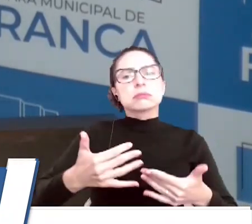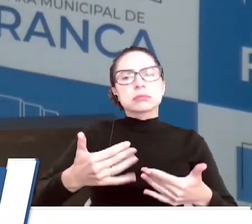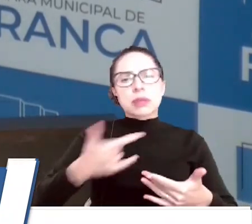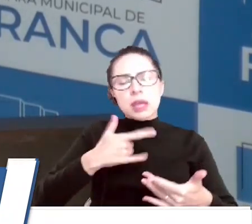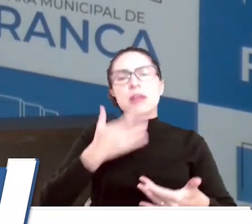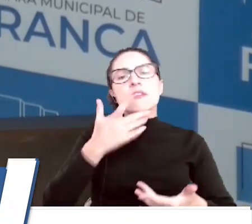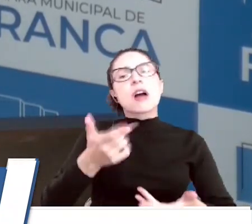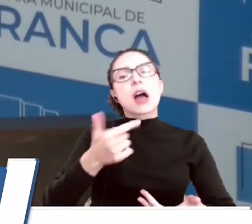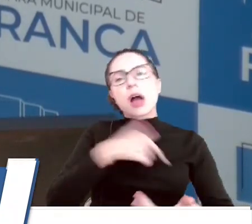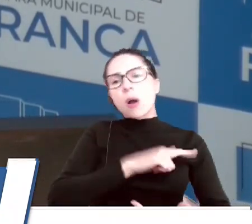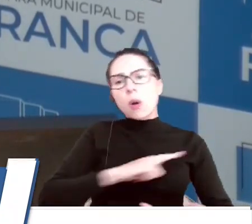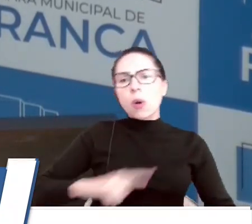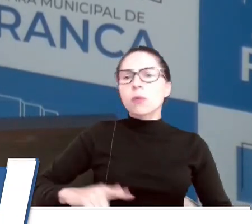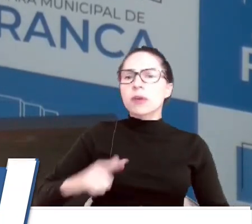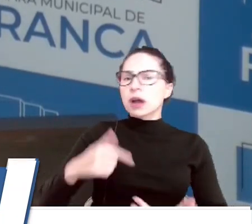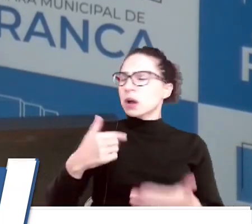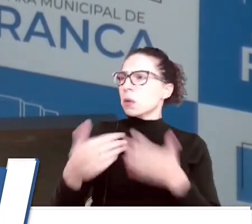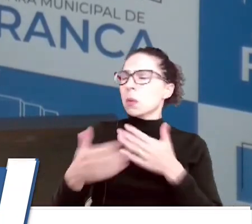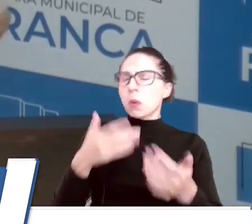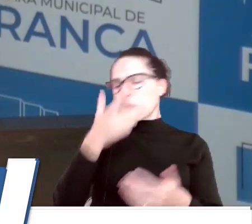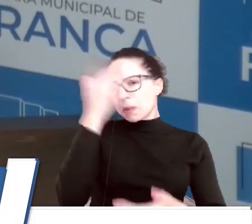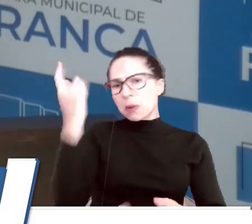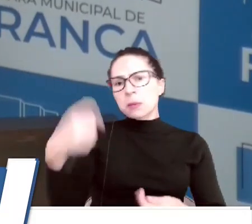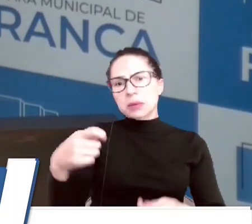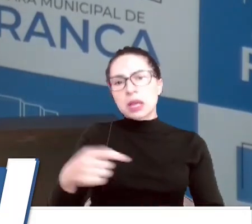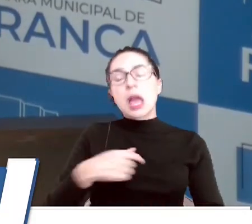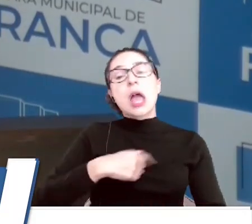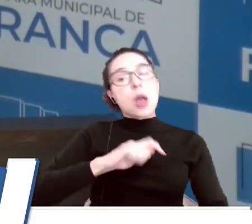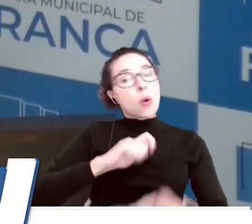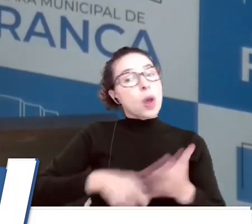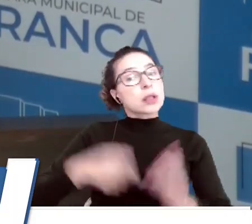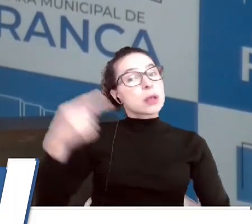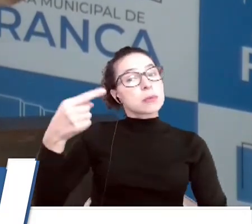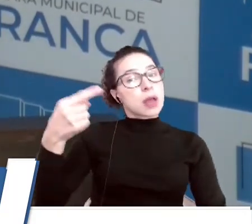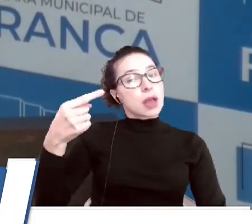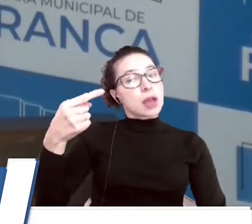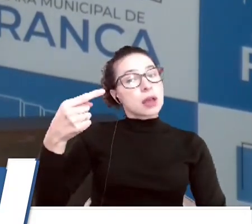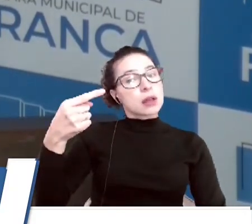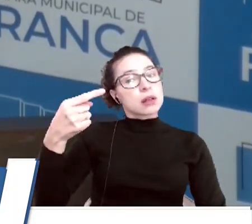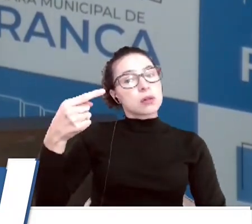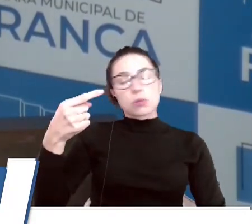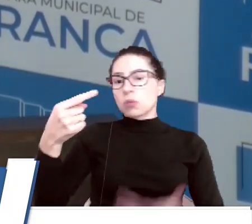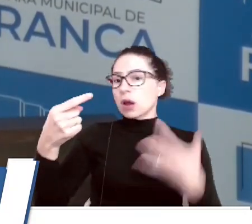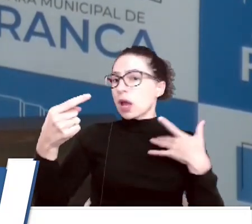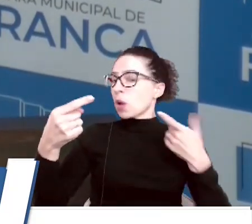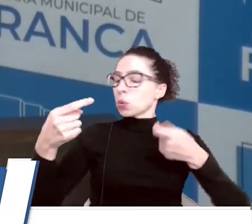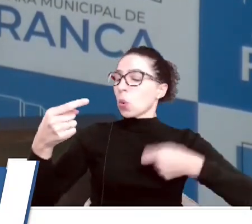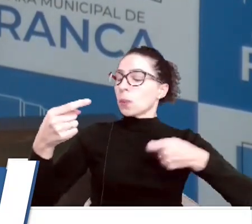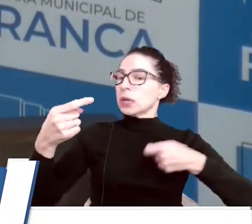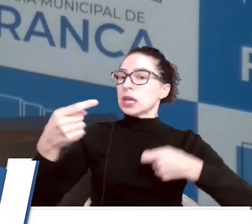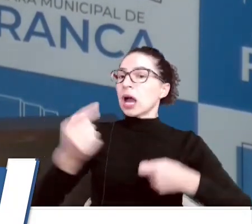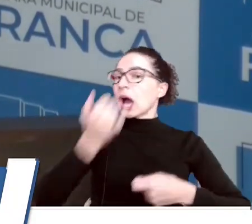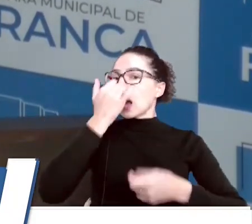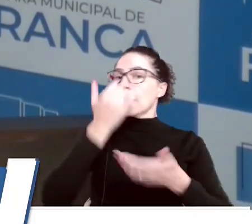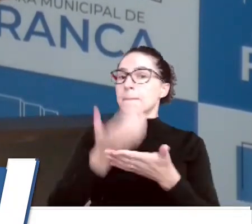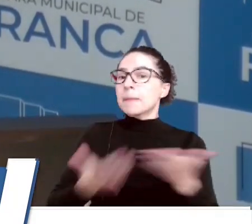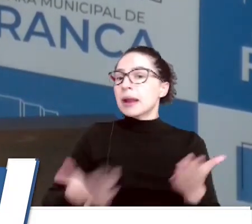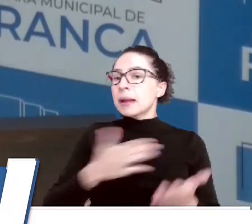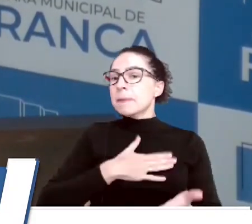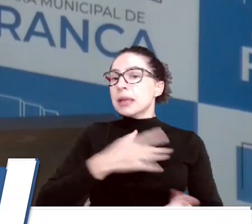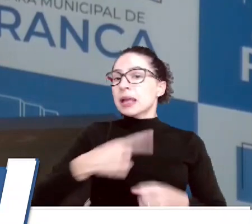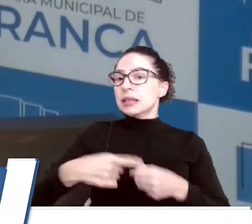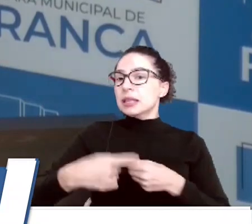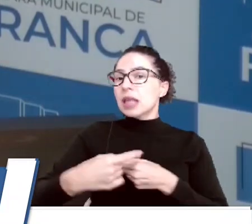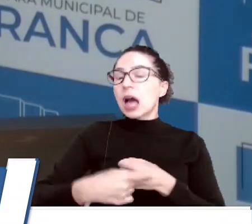ao governador ou a quem quer que seja, eu assinei o primeiro, eu não sou obrigado a prejudicar a minha cidade